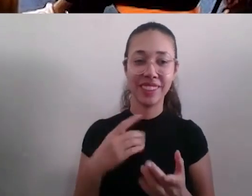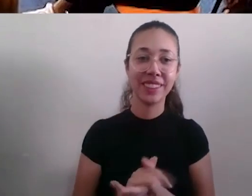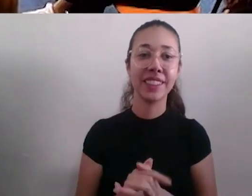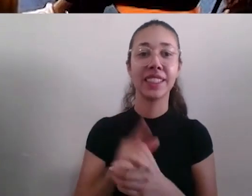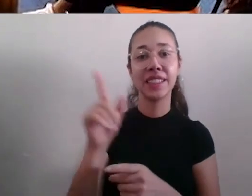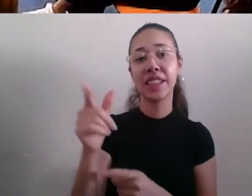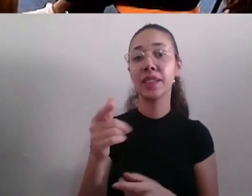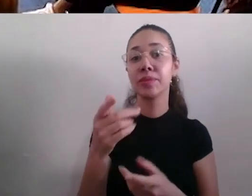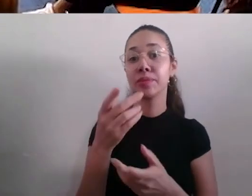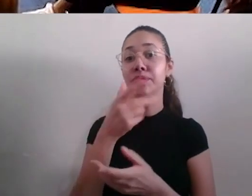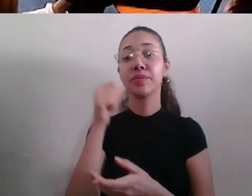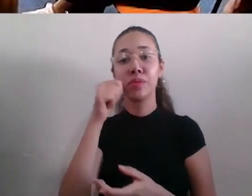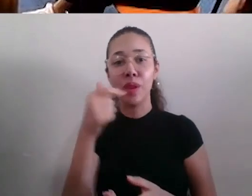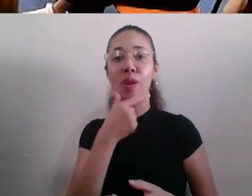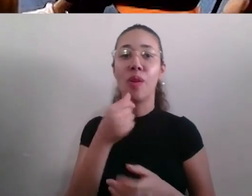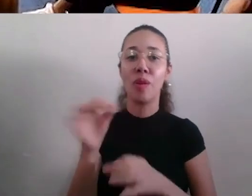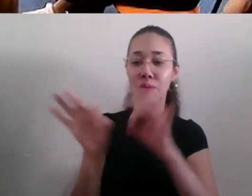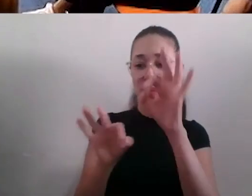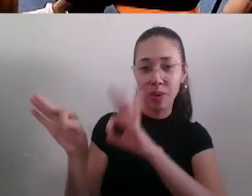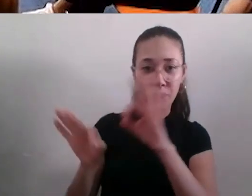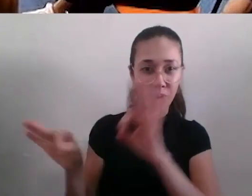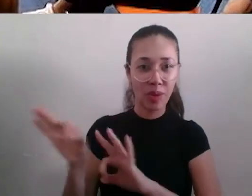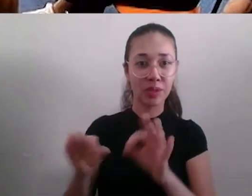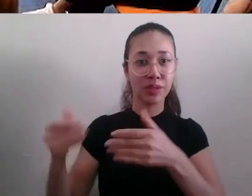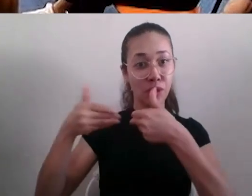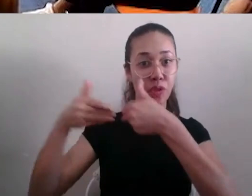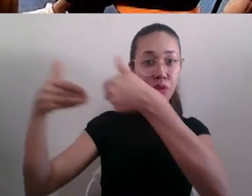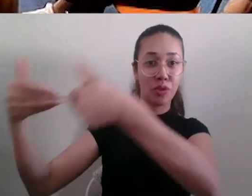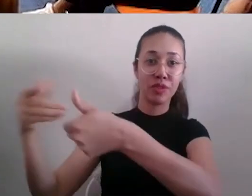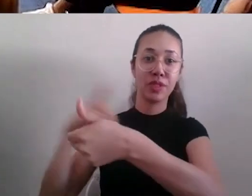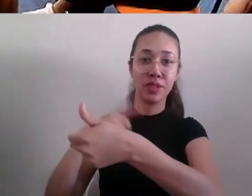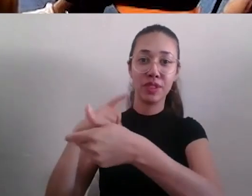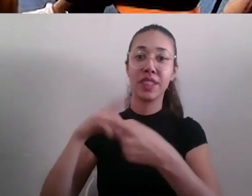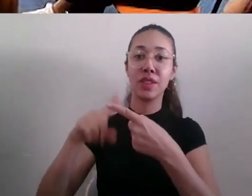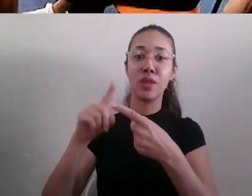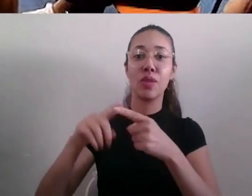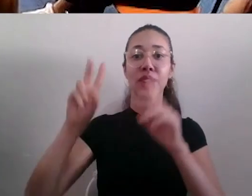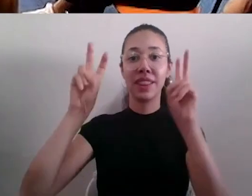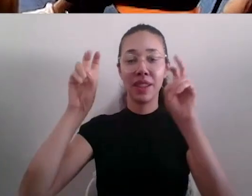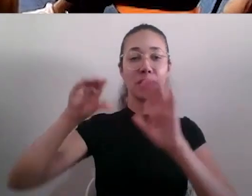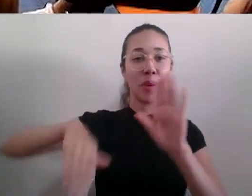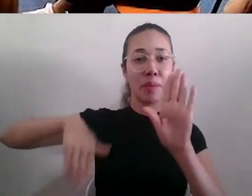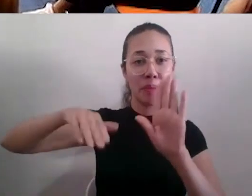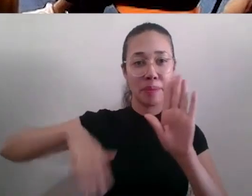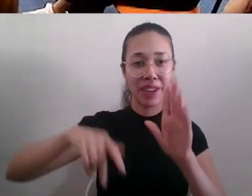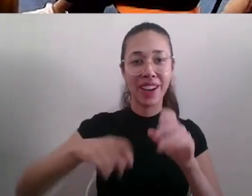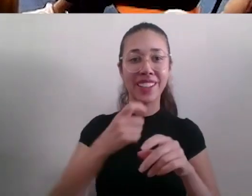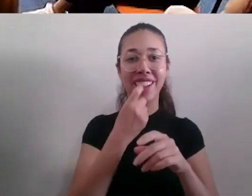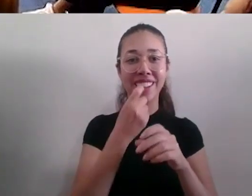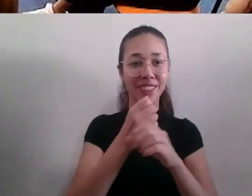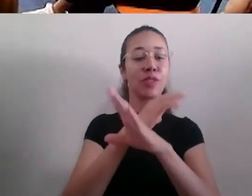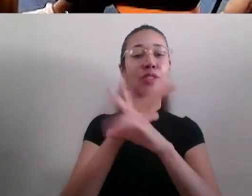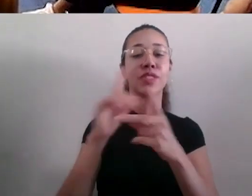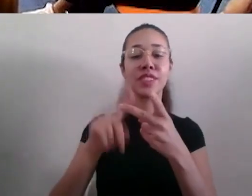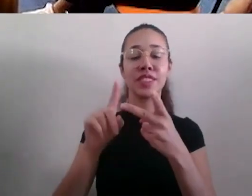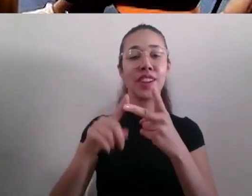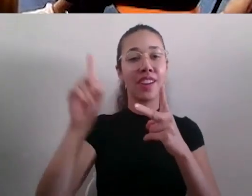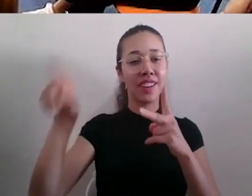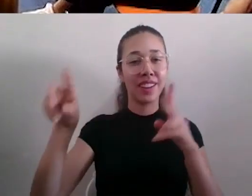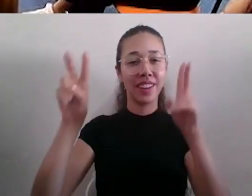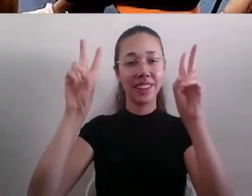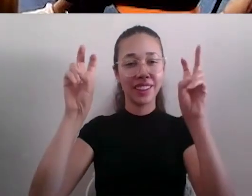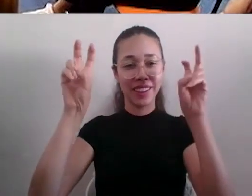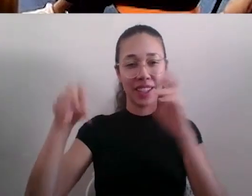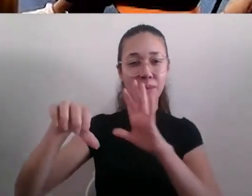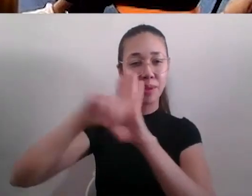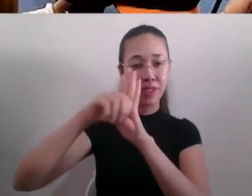mas elas aqui organizaram, um para o Praia e um para o Crime e Castigo. São pessoas com quem eu tenho contato até hoje.